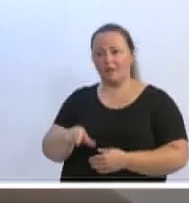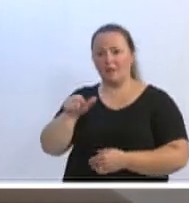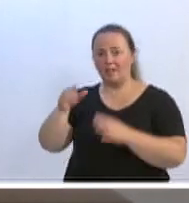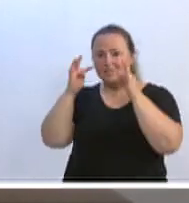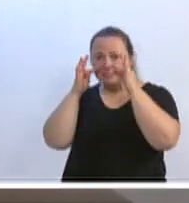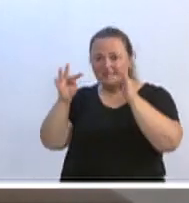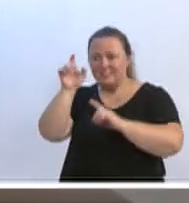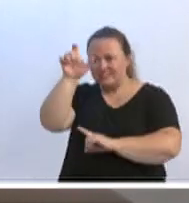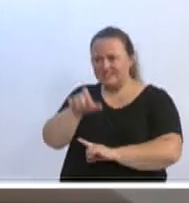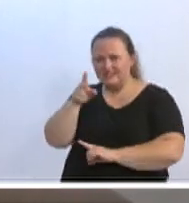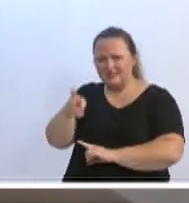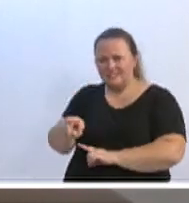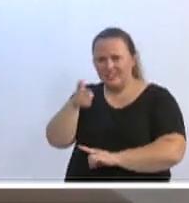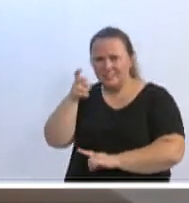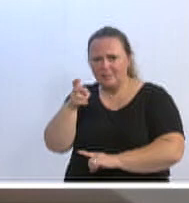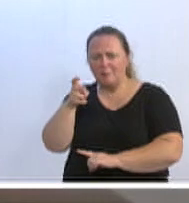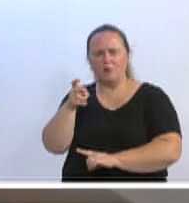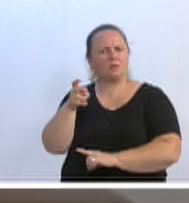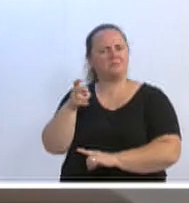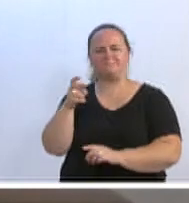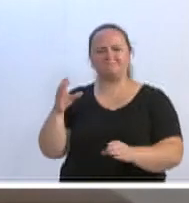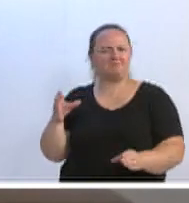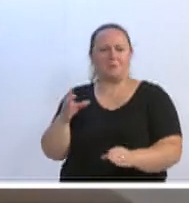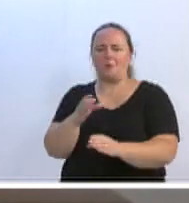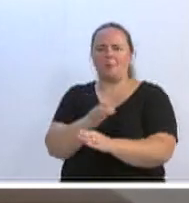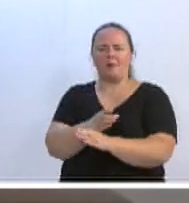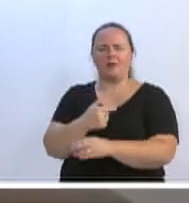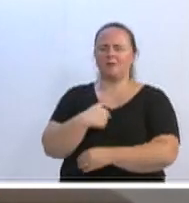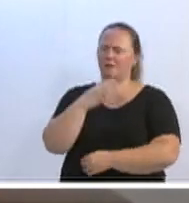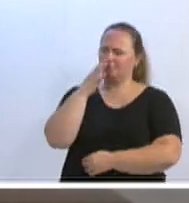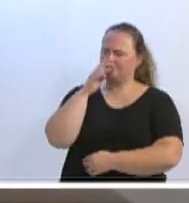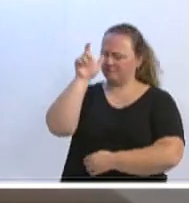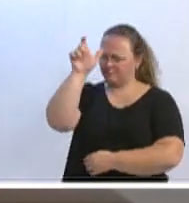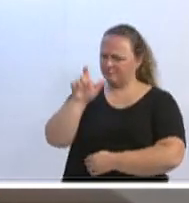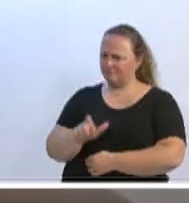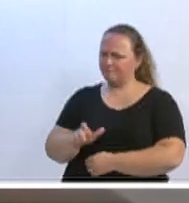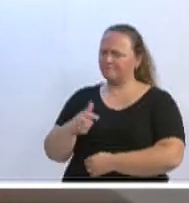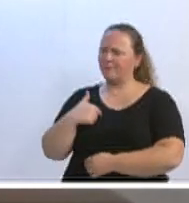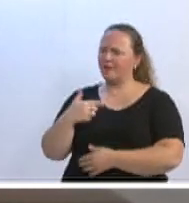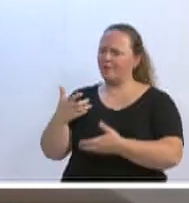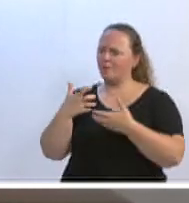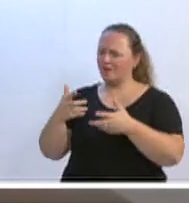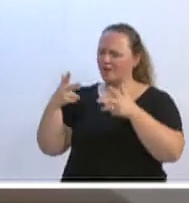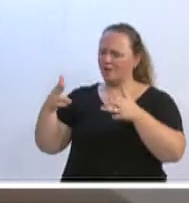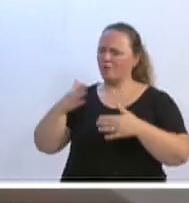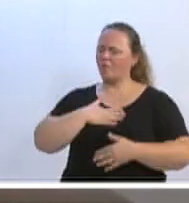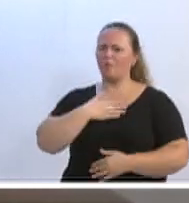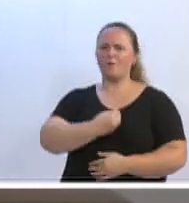palavras. Eu olhava para ele e dizia, eu quero isso para a minha vida.